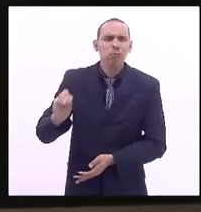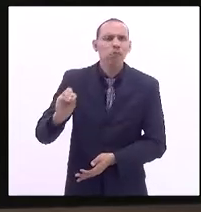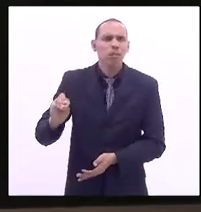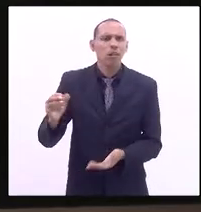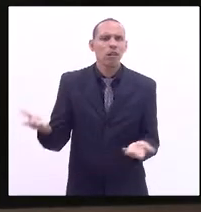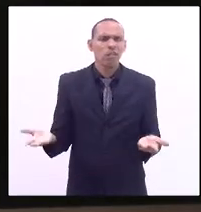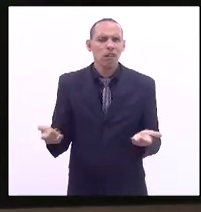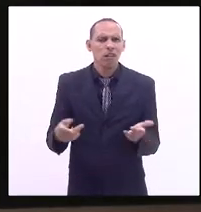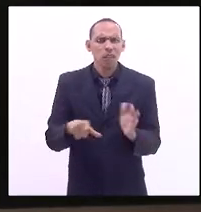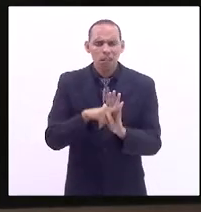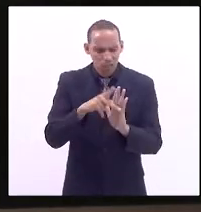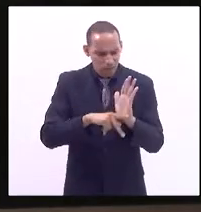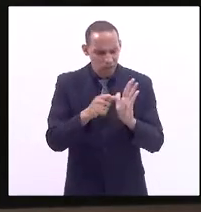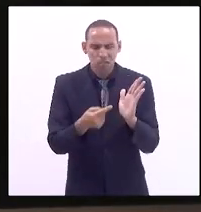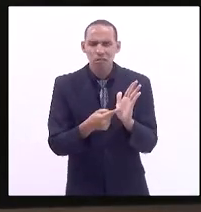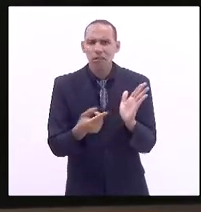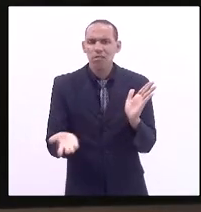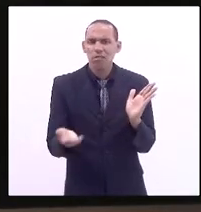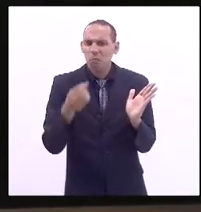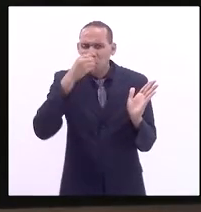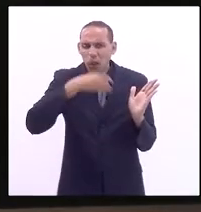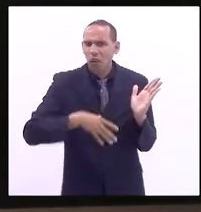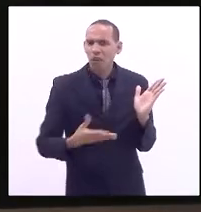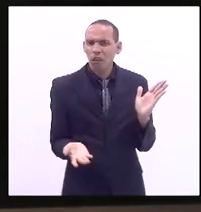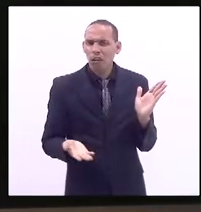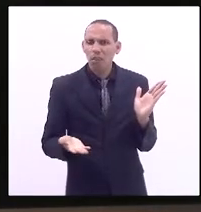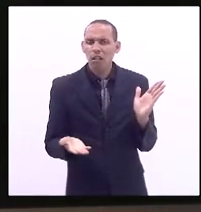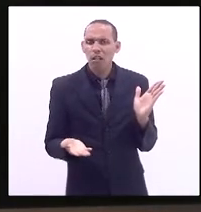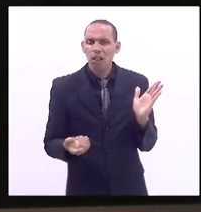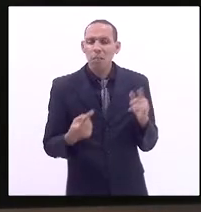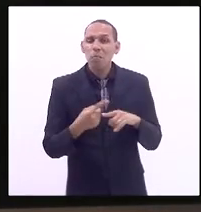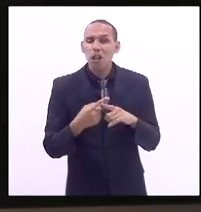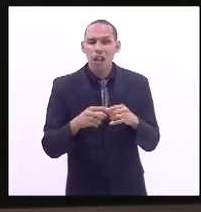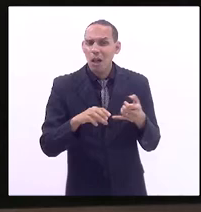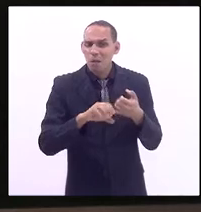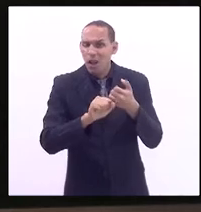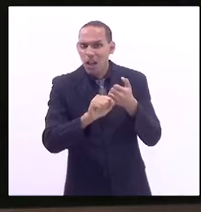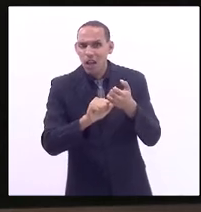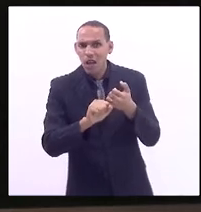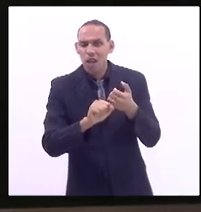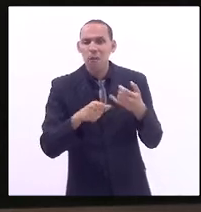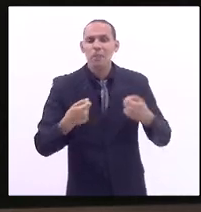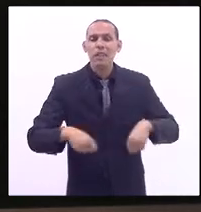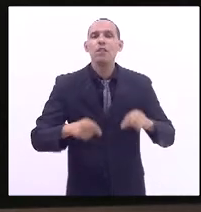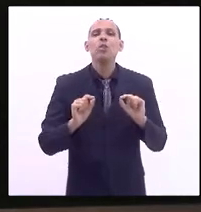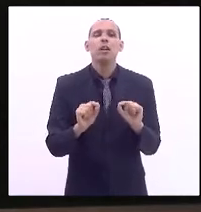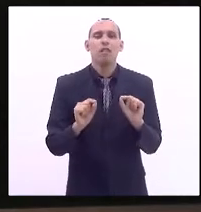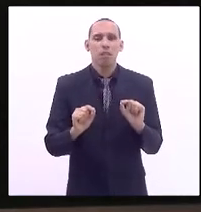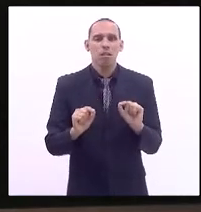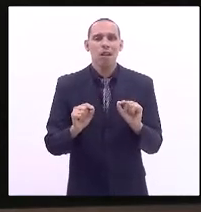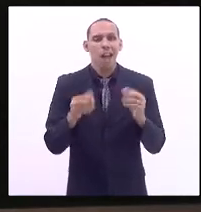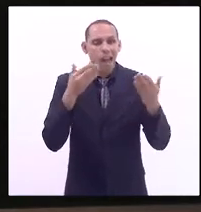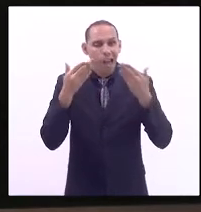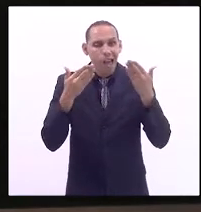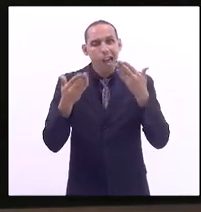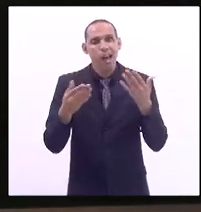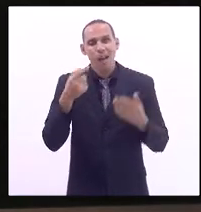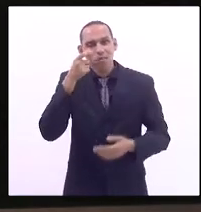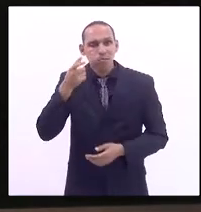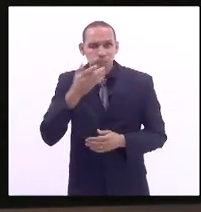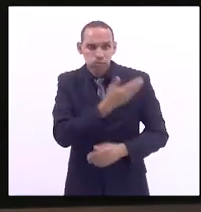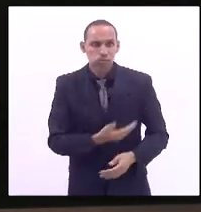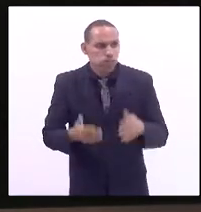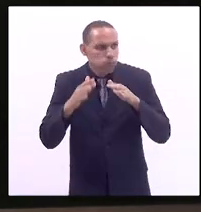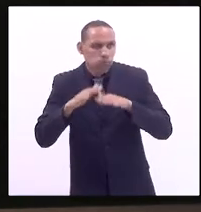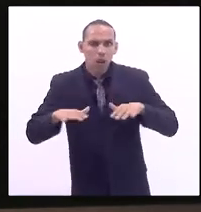esse projeto de lei complementar porque o patrimônio ele deve servir para atender o interesse público